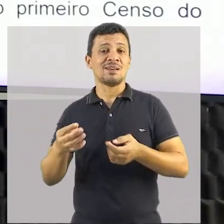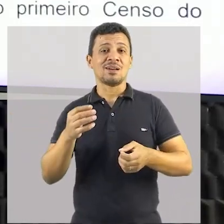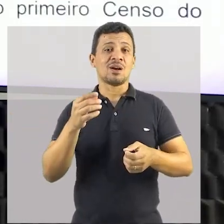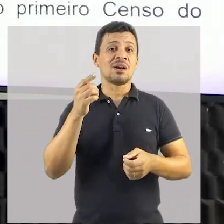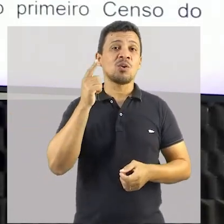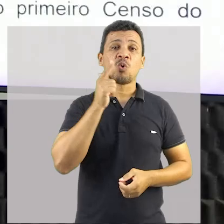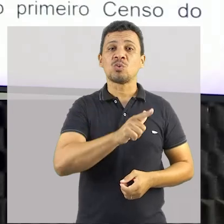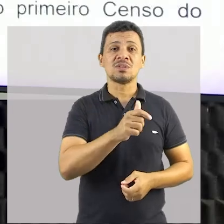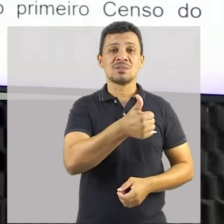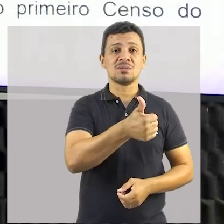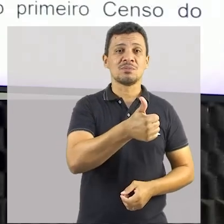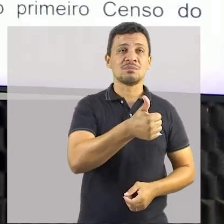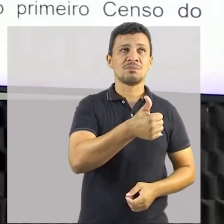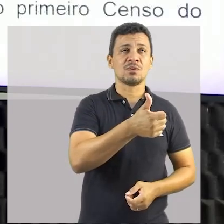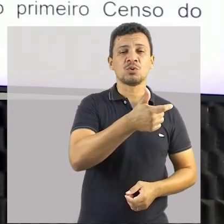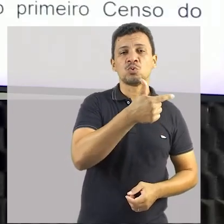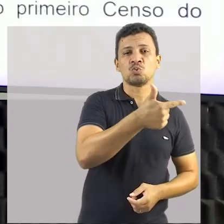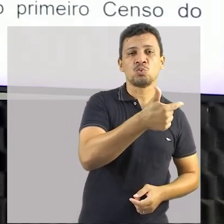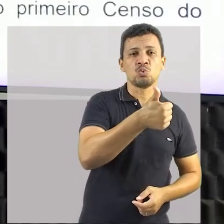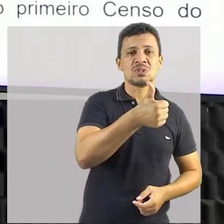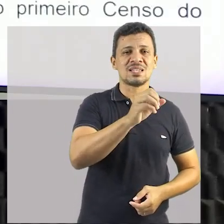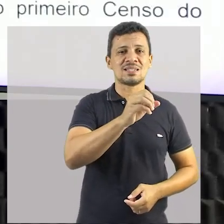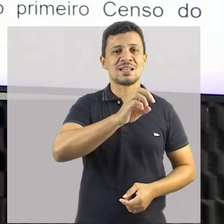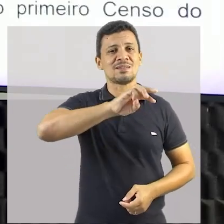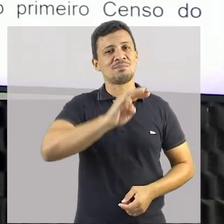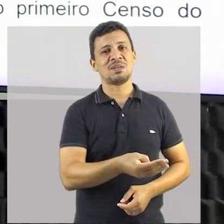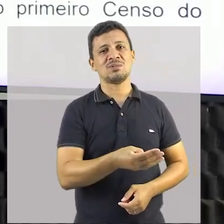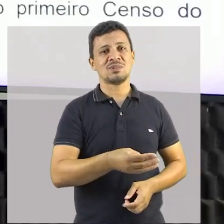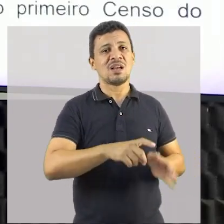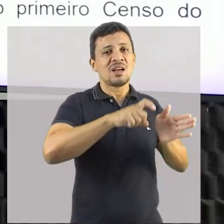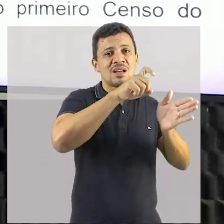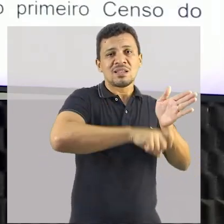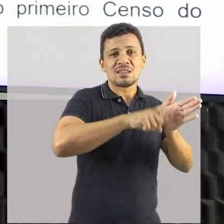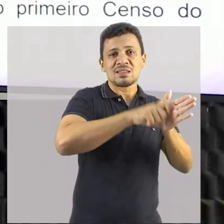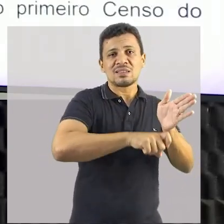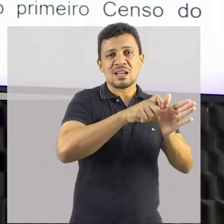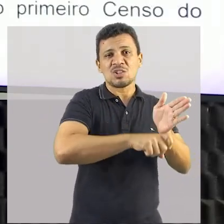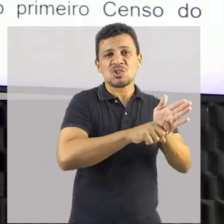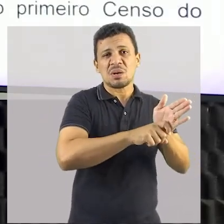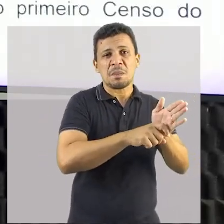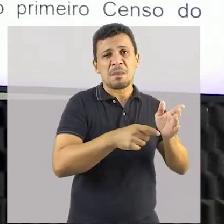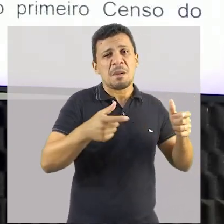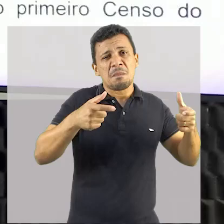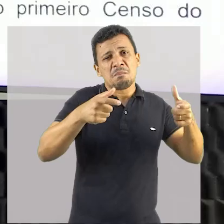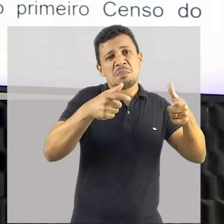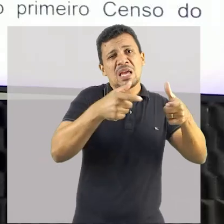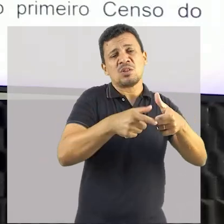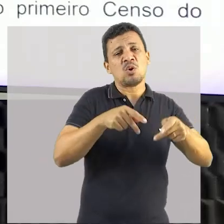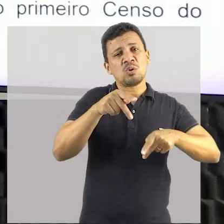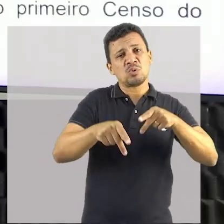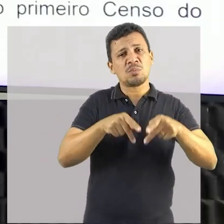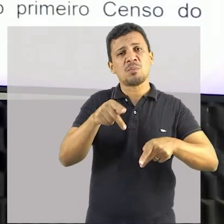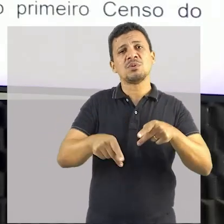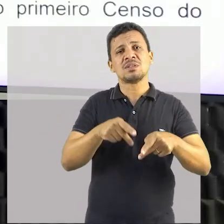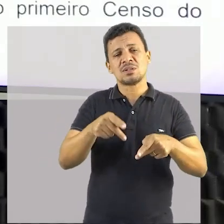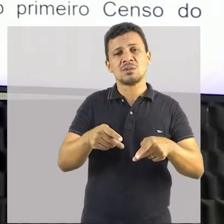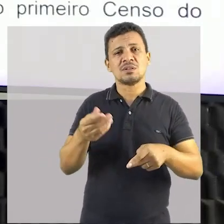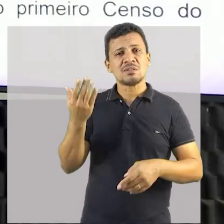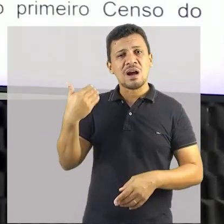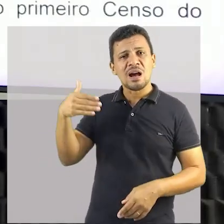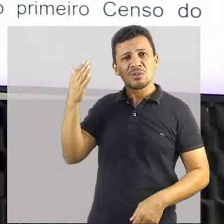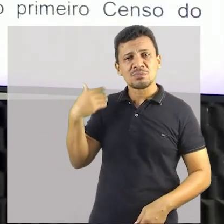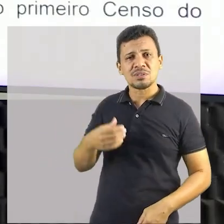era esperado, tratando-se da menor taxa de crescimento anual da população desde o primeiro censo,